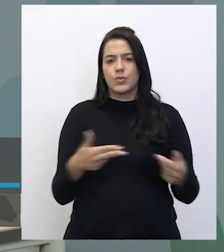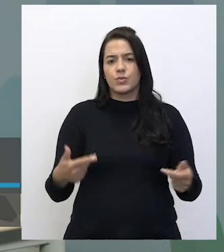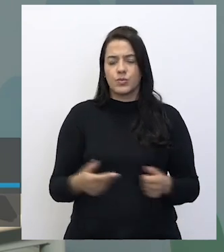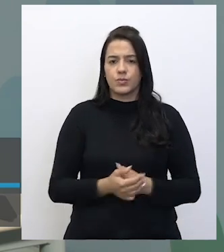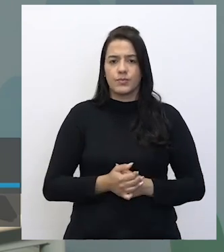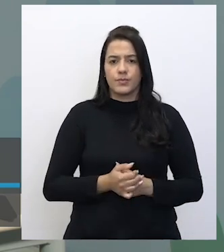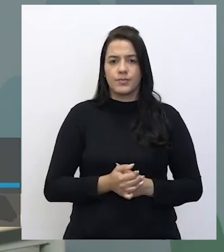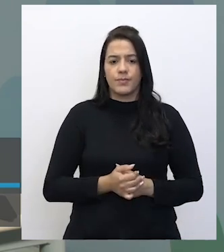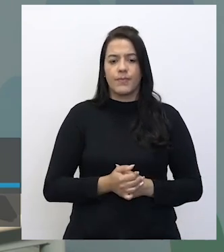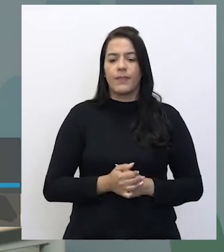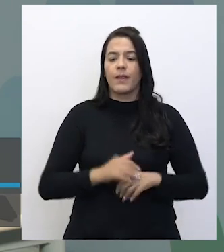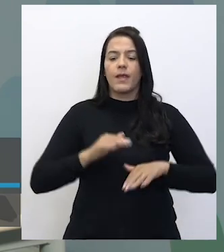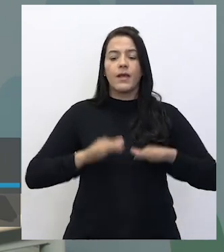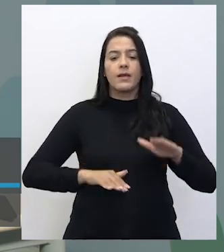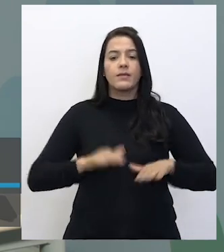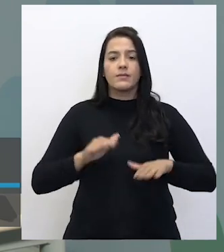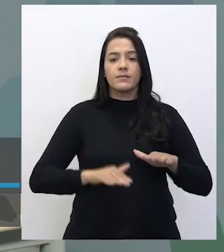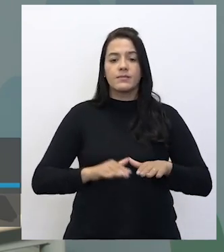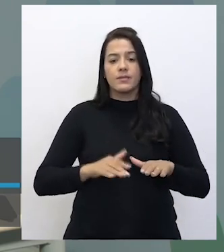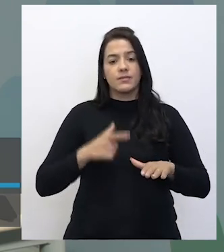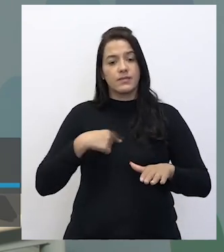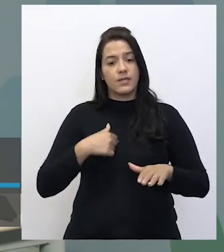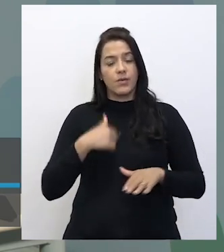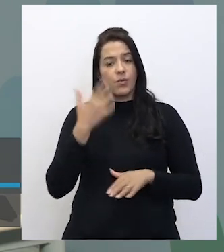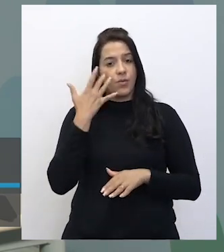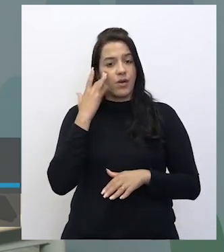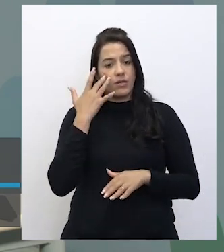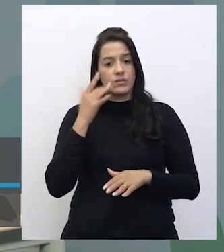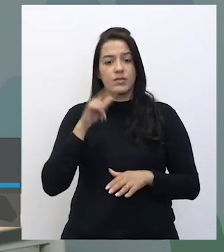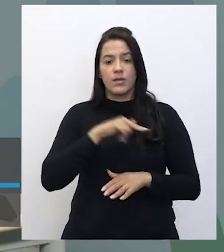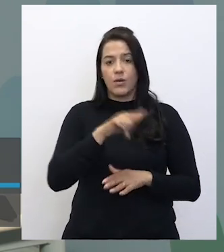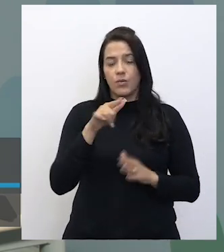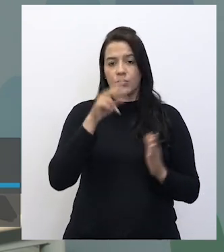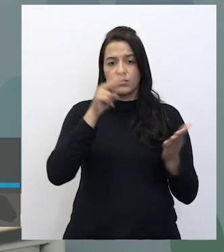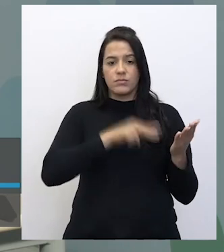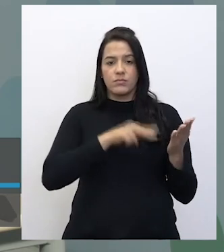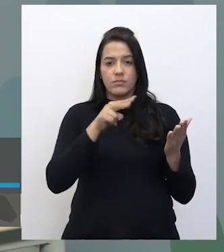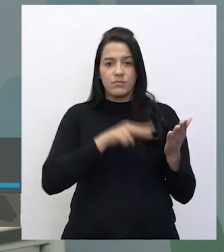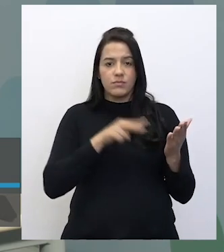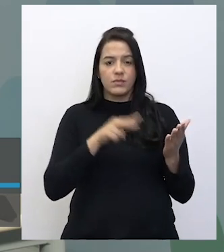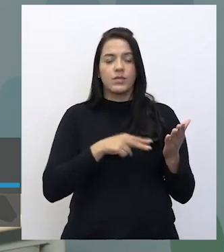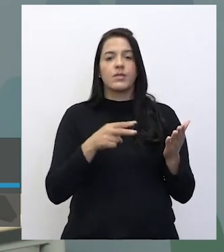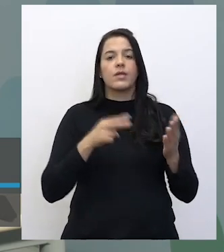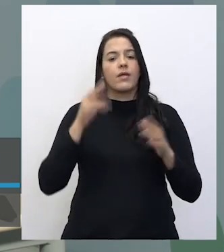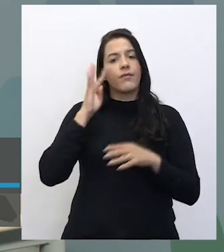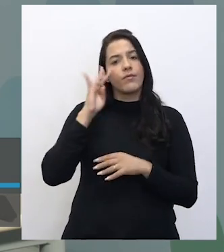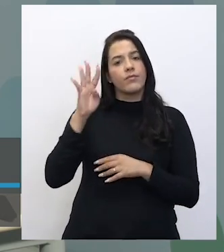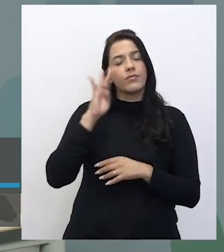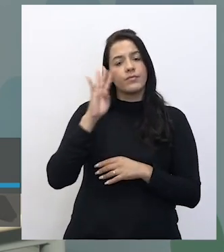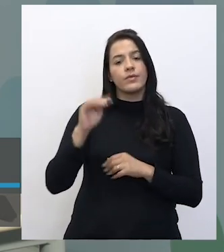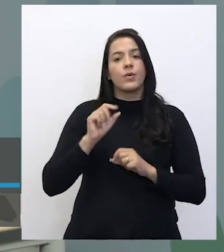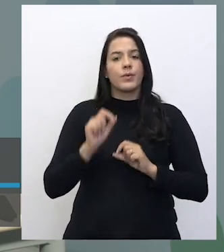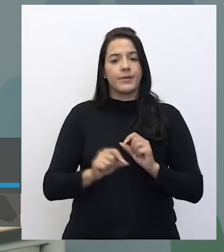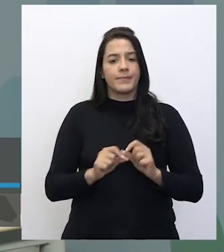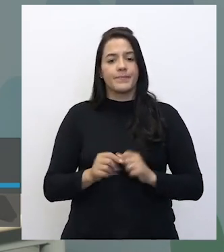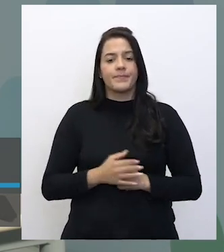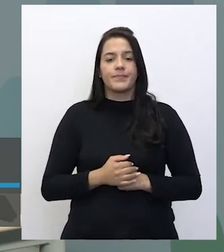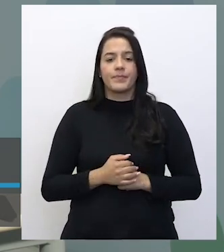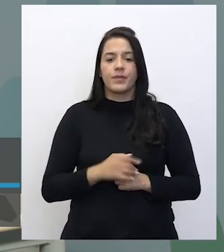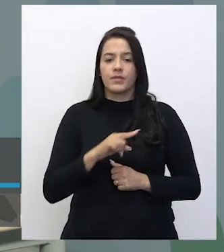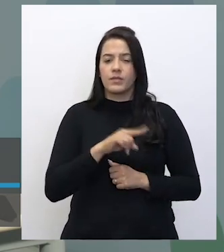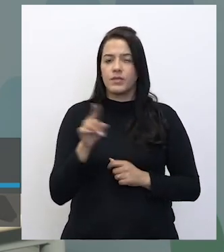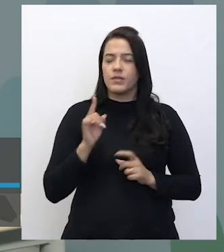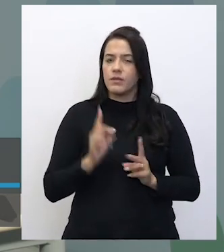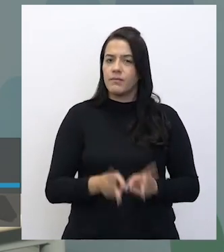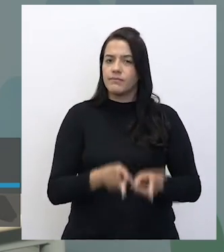embora, isso é uma coisa que eu acho engraçada, para os leitores aí de filosofia, vocês já devem ter